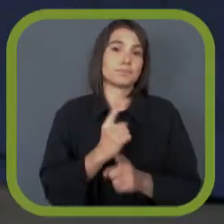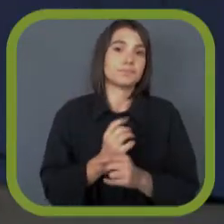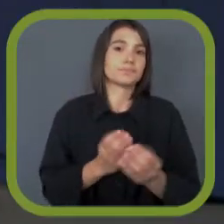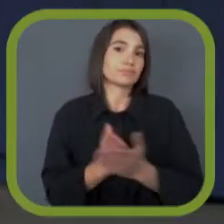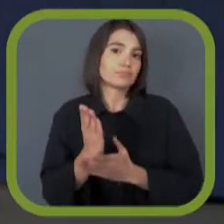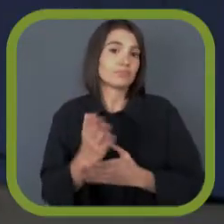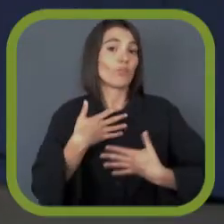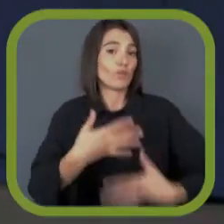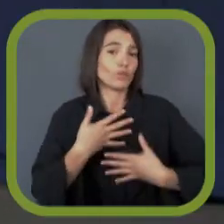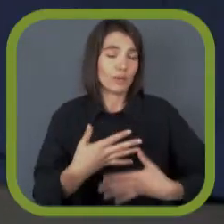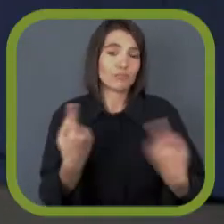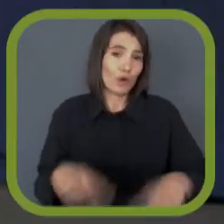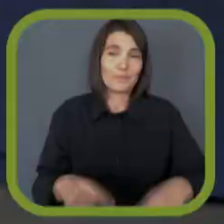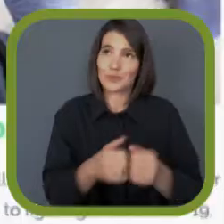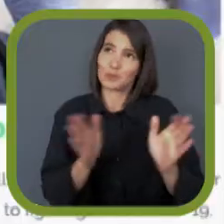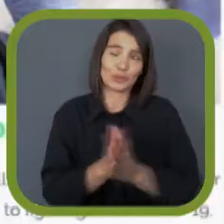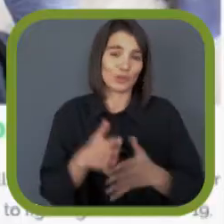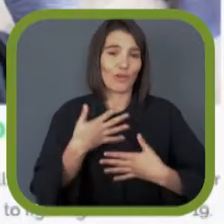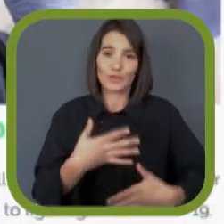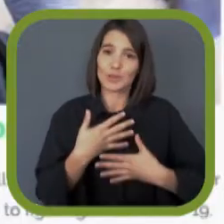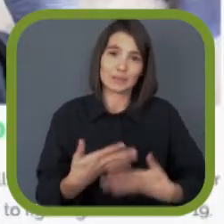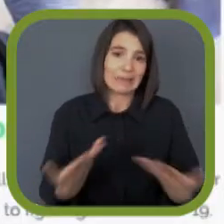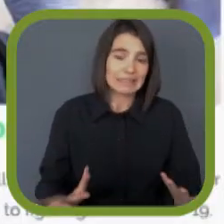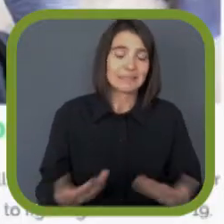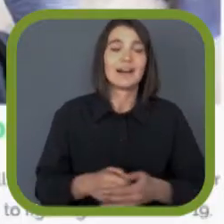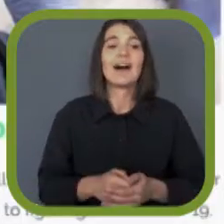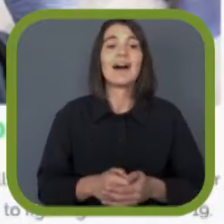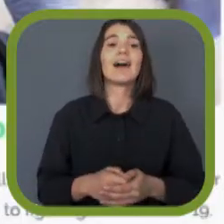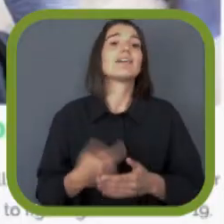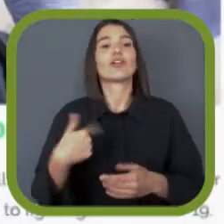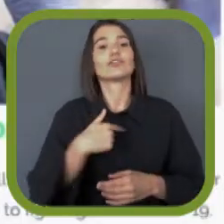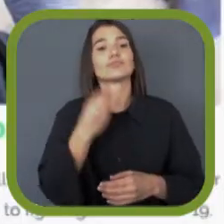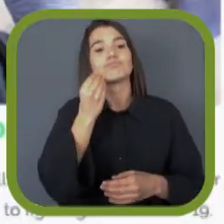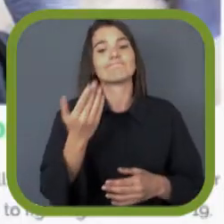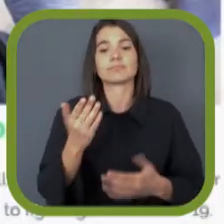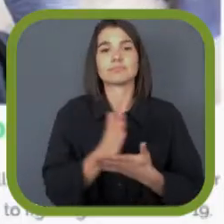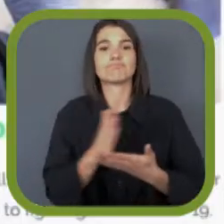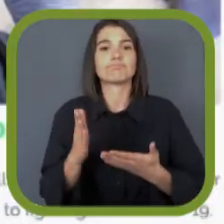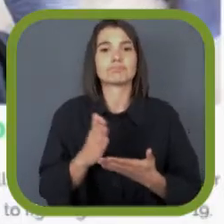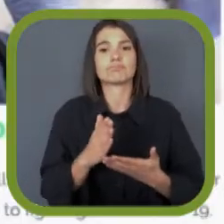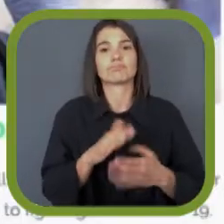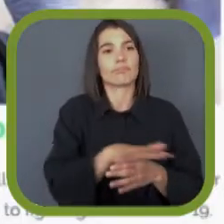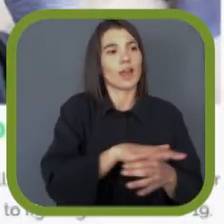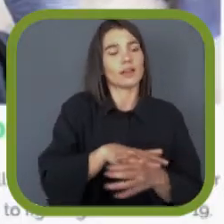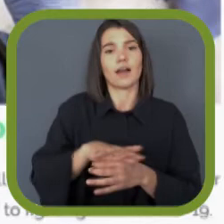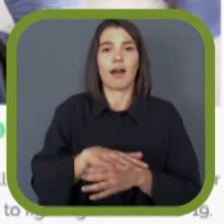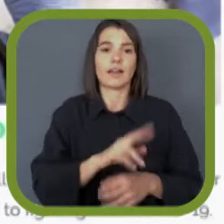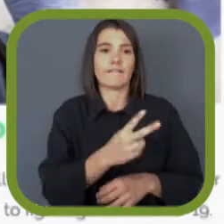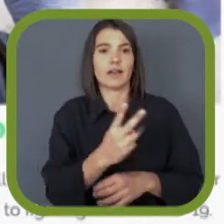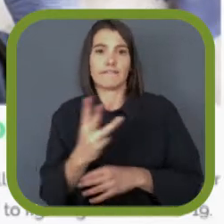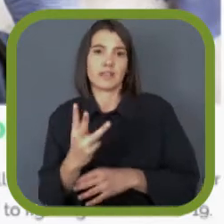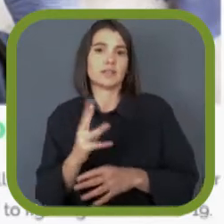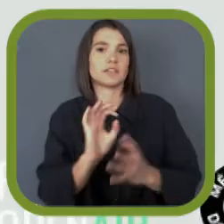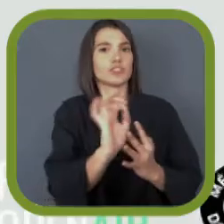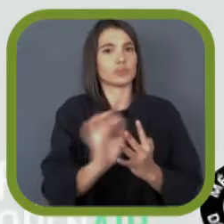Continua de forma voluntária, toda a gente é voluntária no Open Air. Estamos divididos por 2, 3